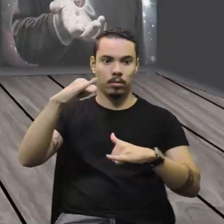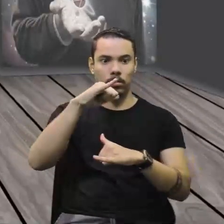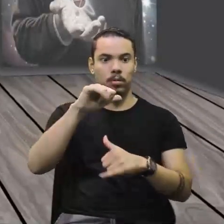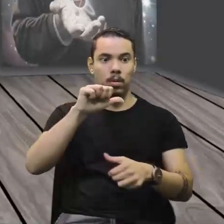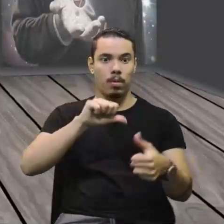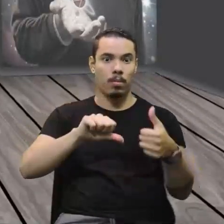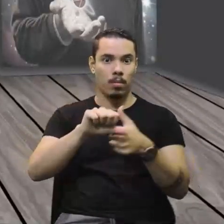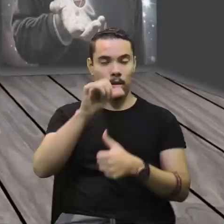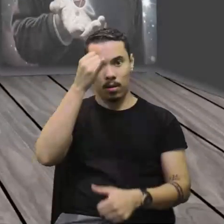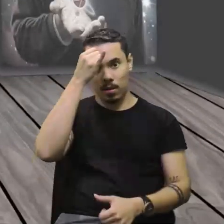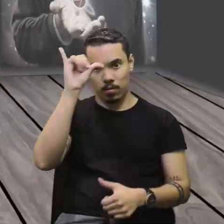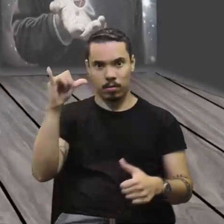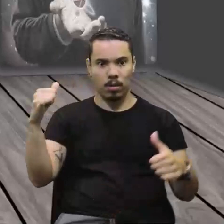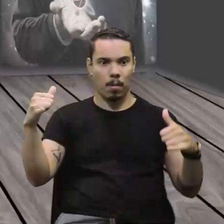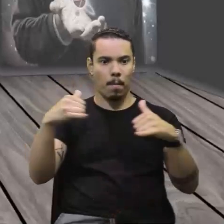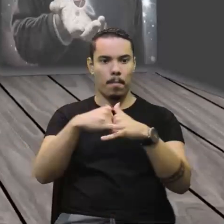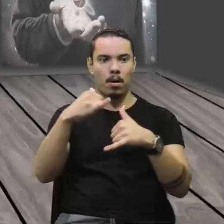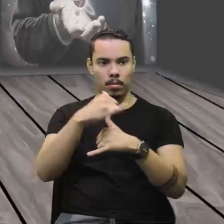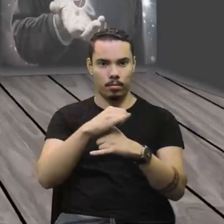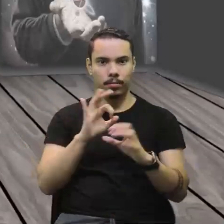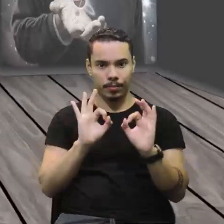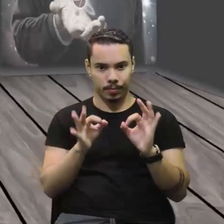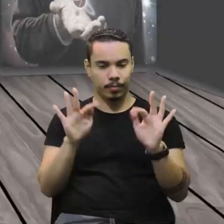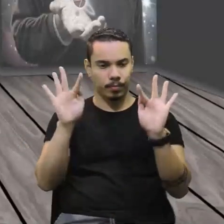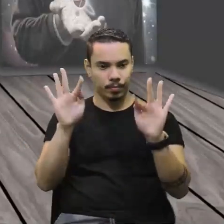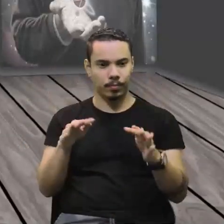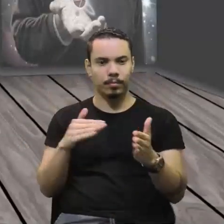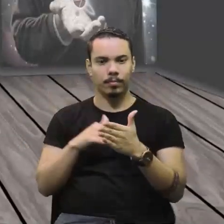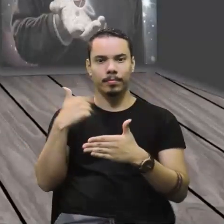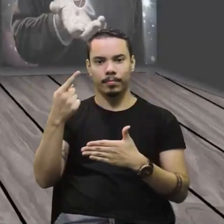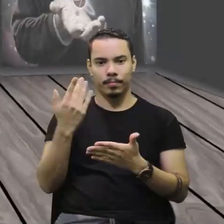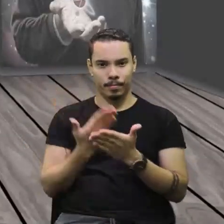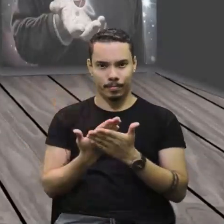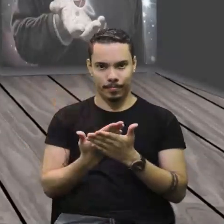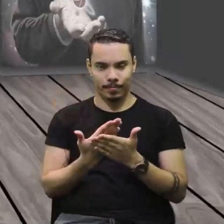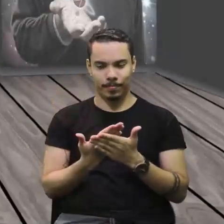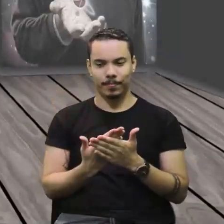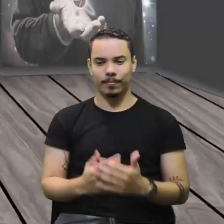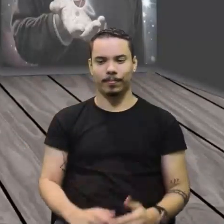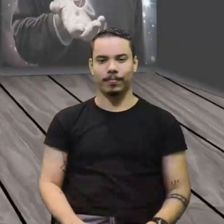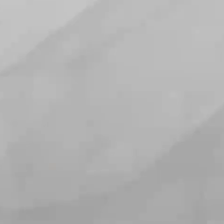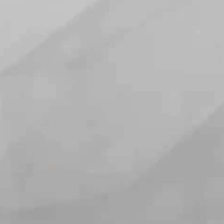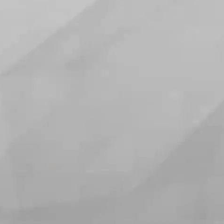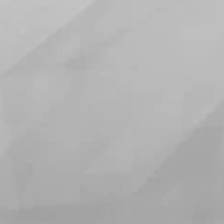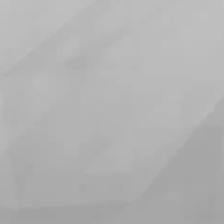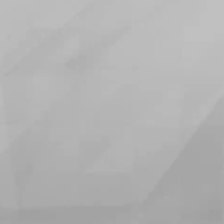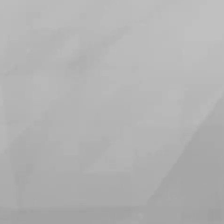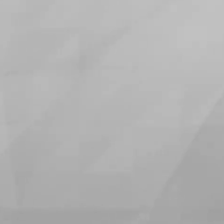choque aí no ar, né? Então, pessoal, ficamos por aqui. Até a próxima. Até a próxima aula, pessoal.